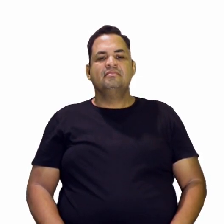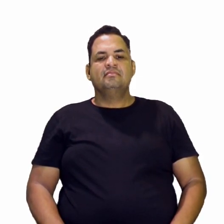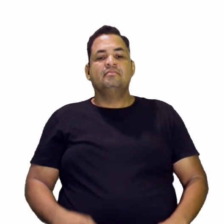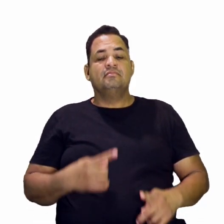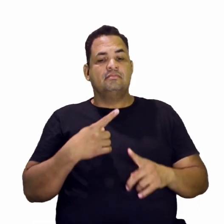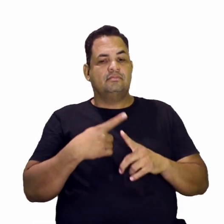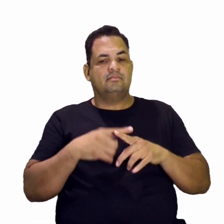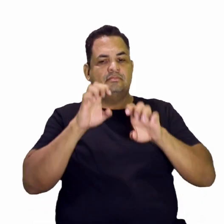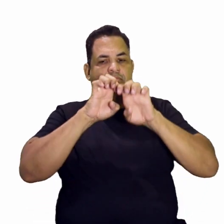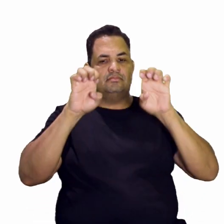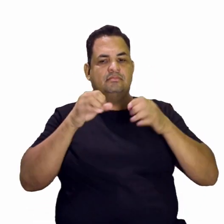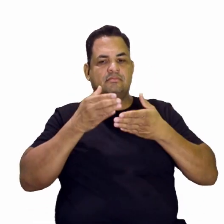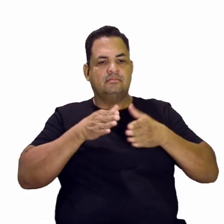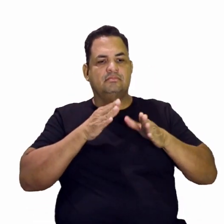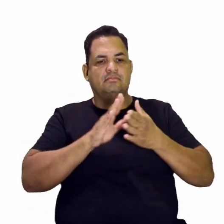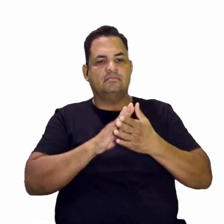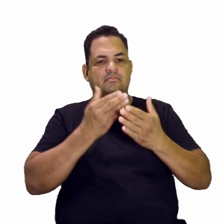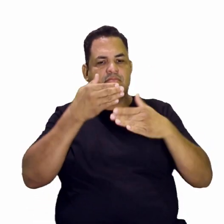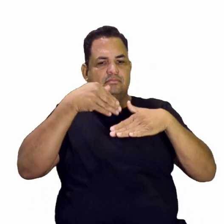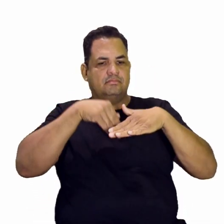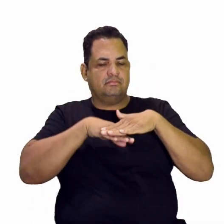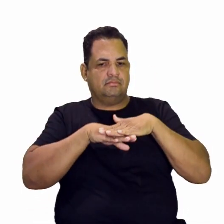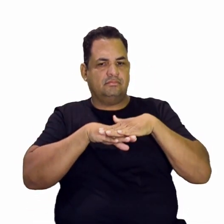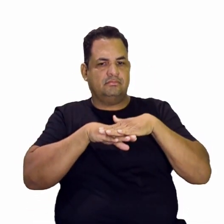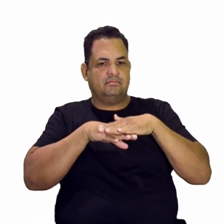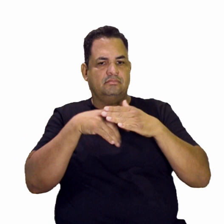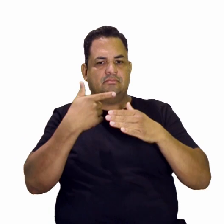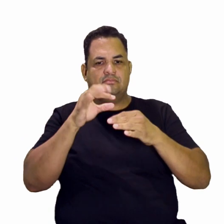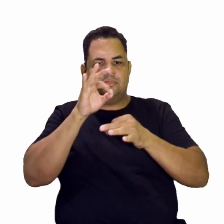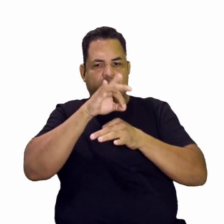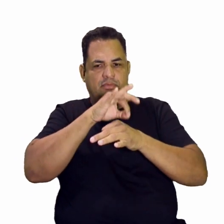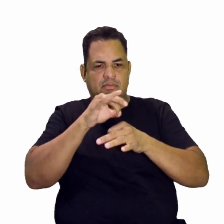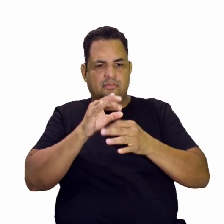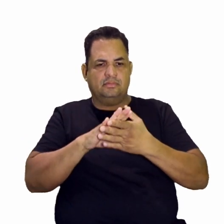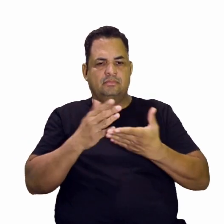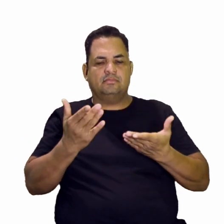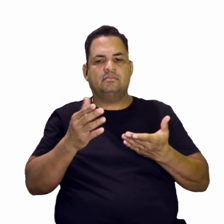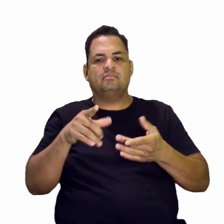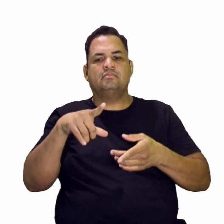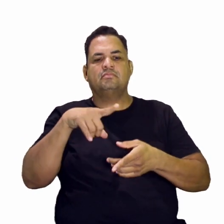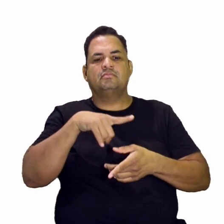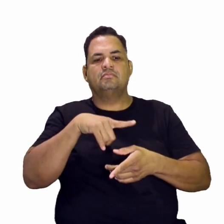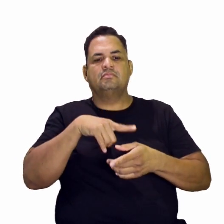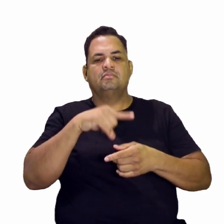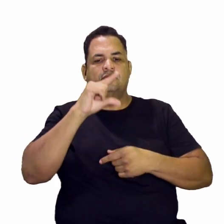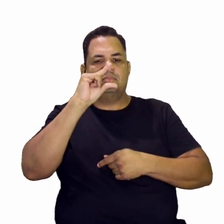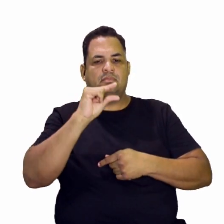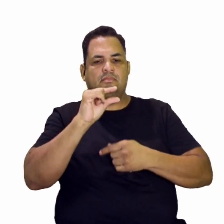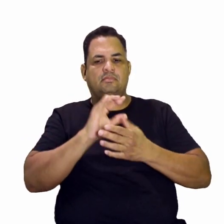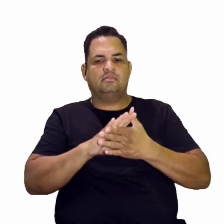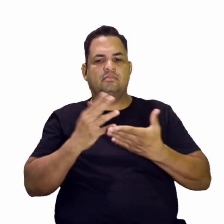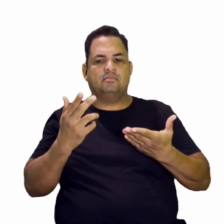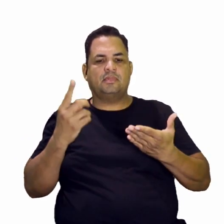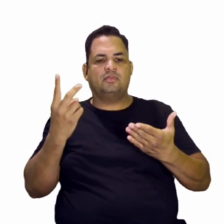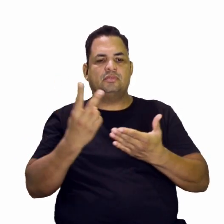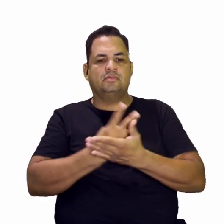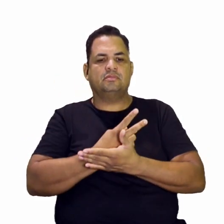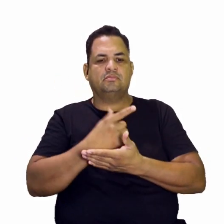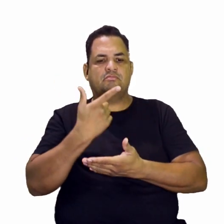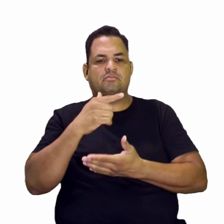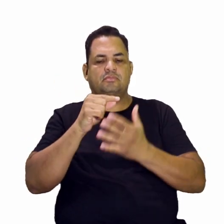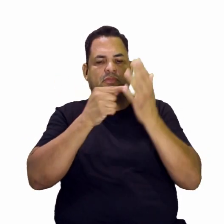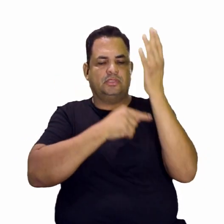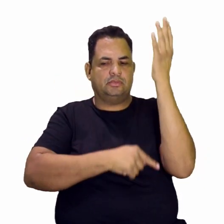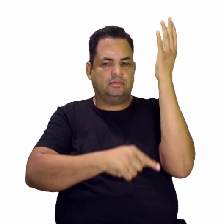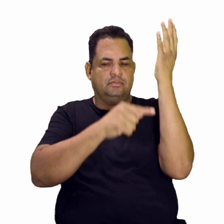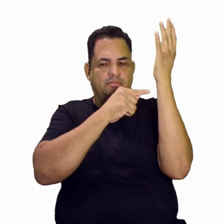de a estrutura reprodutiva ser escondida, ou seja, sem semente, além também do pequeno porte que é ocasionado por não